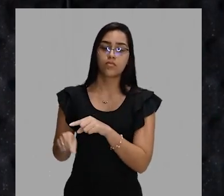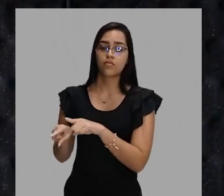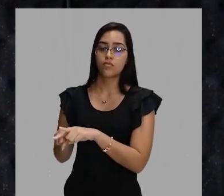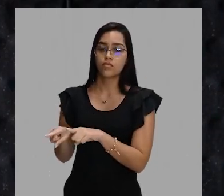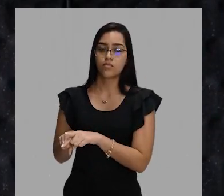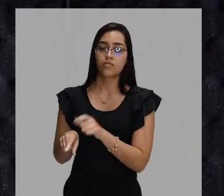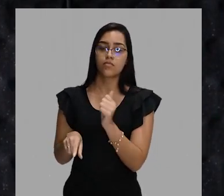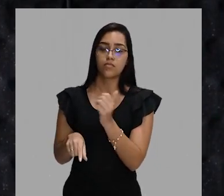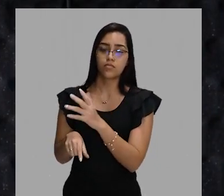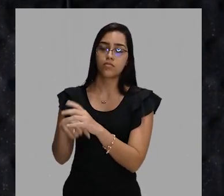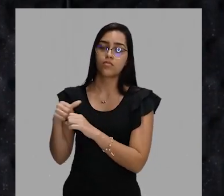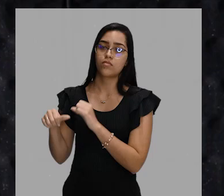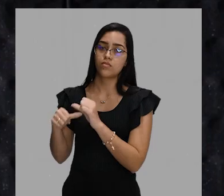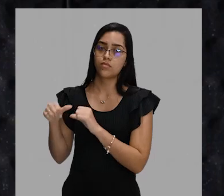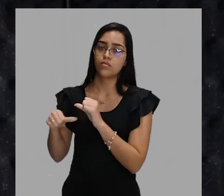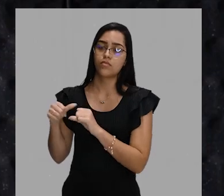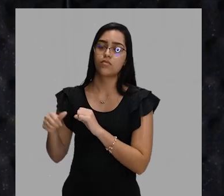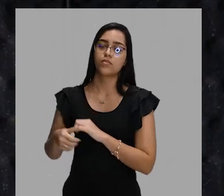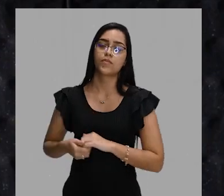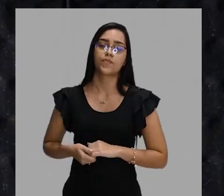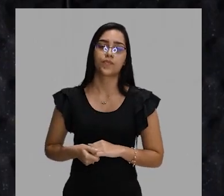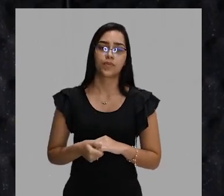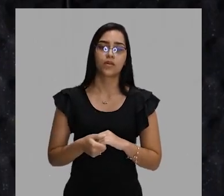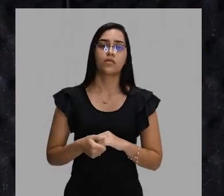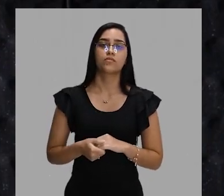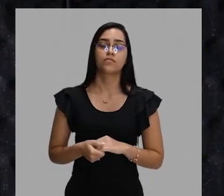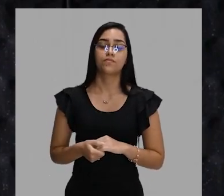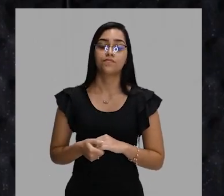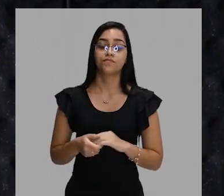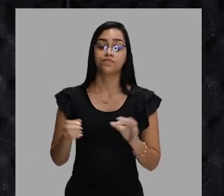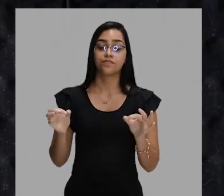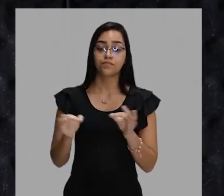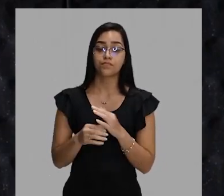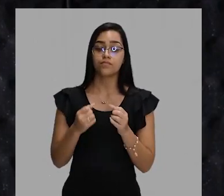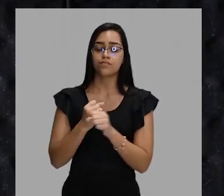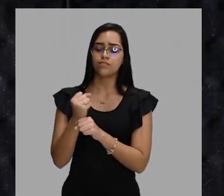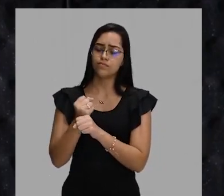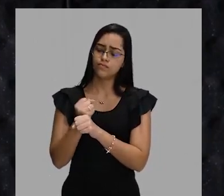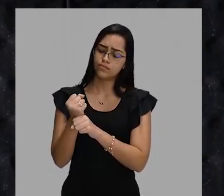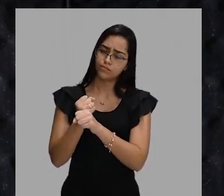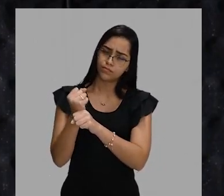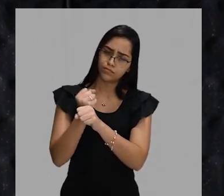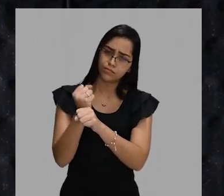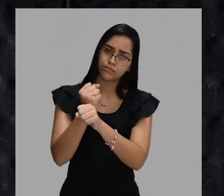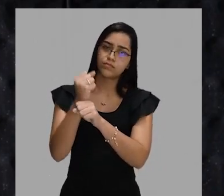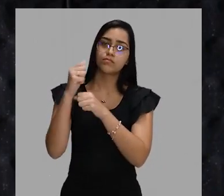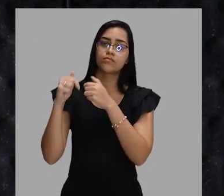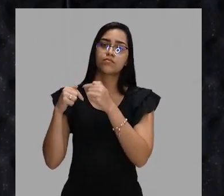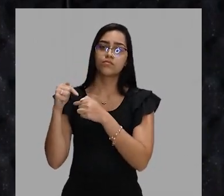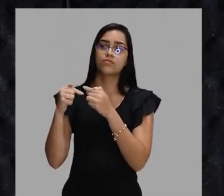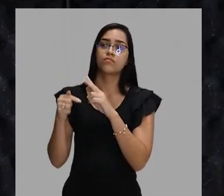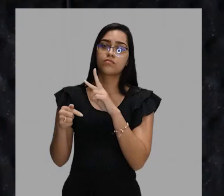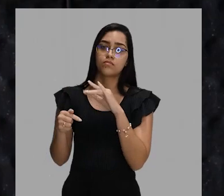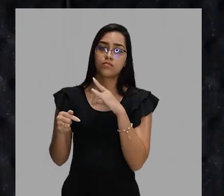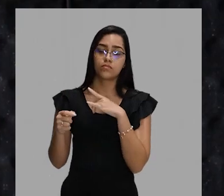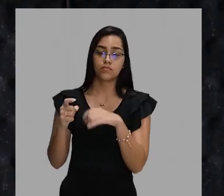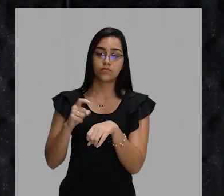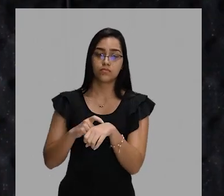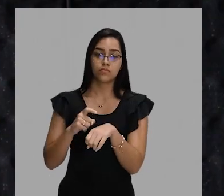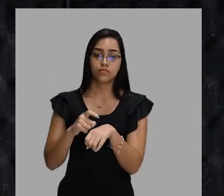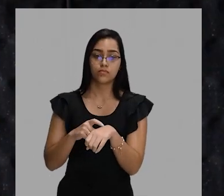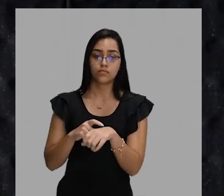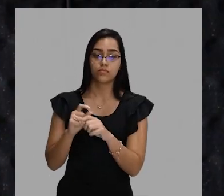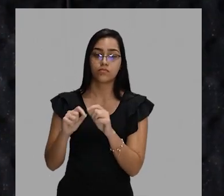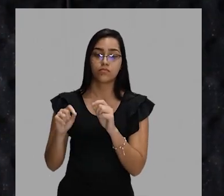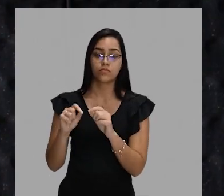também vai acumular pequenas mudanças. No final de milhares e milhares de gerações, vai chegar um momento de